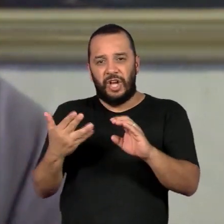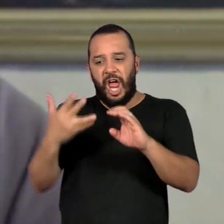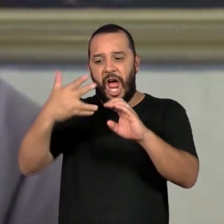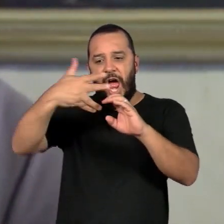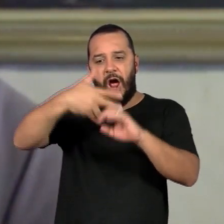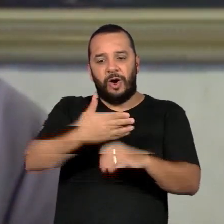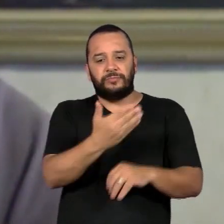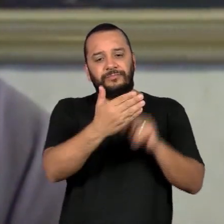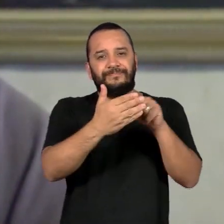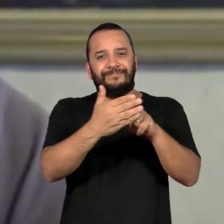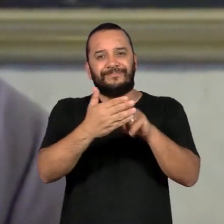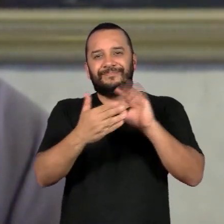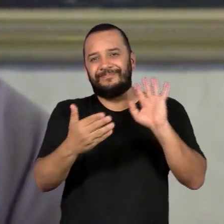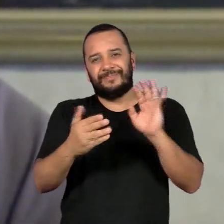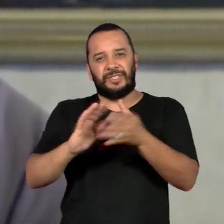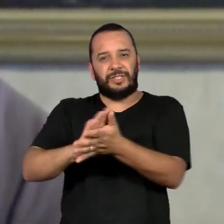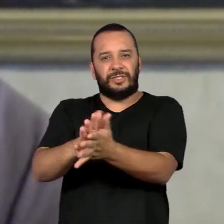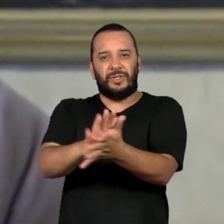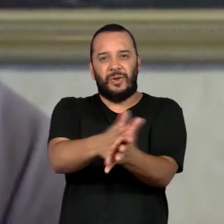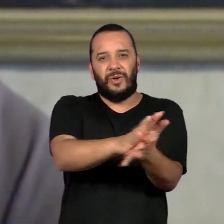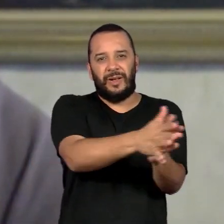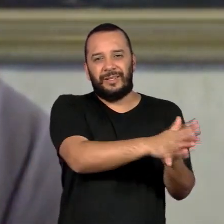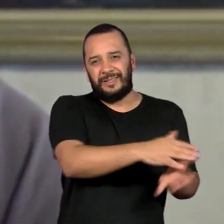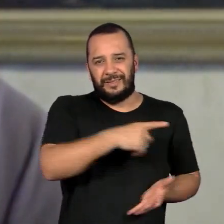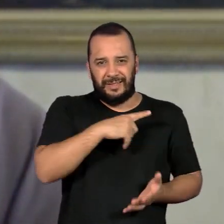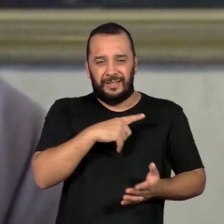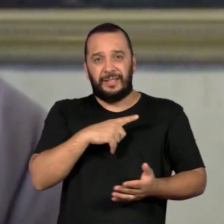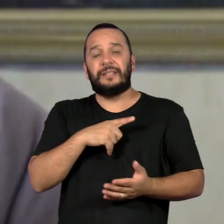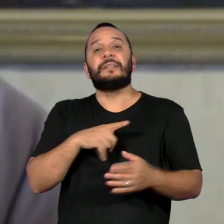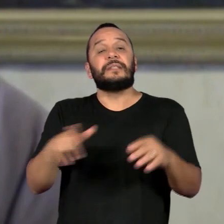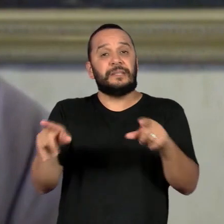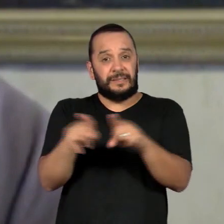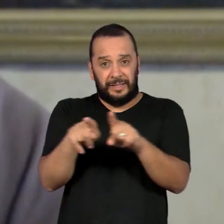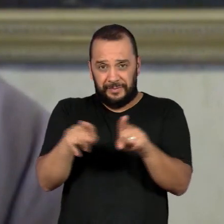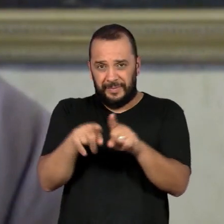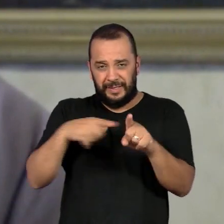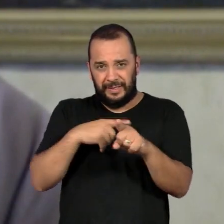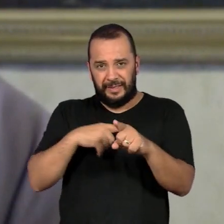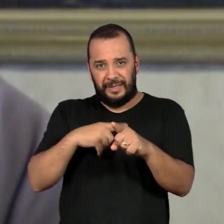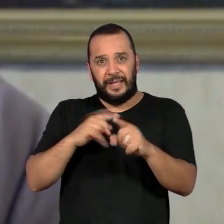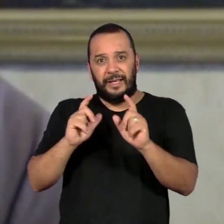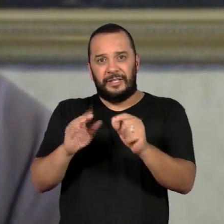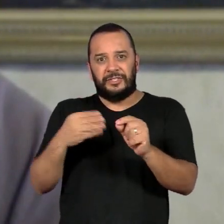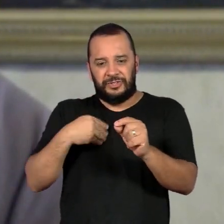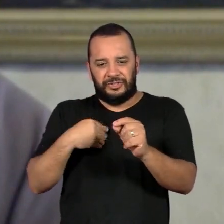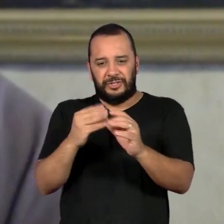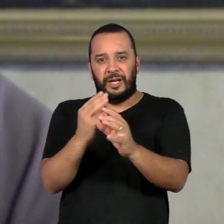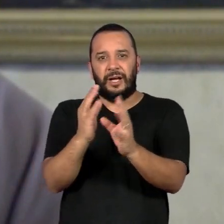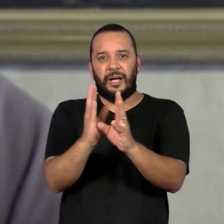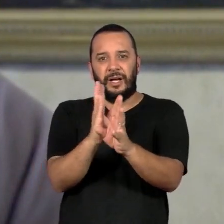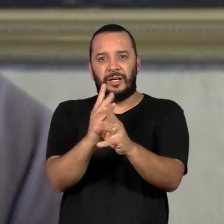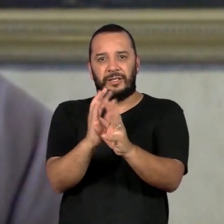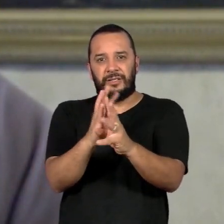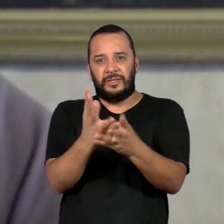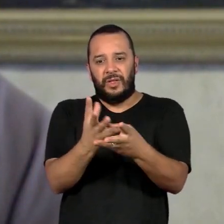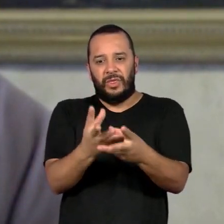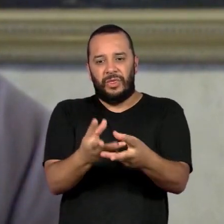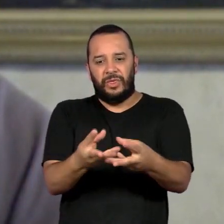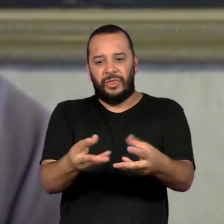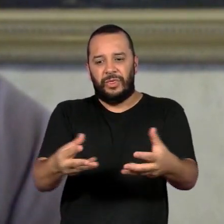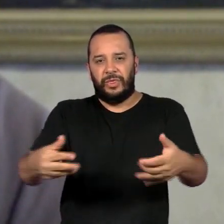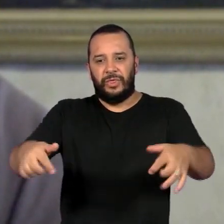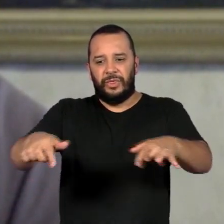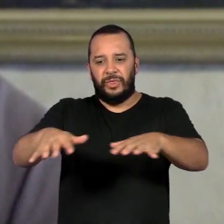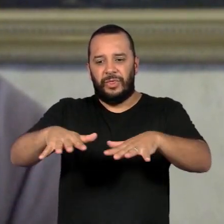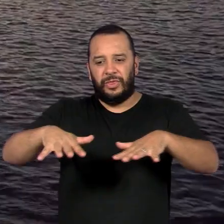e decantando no fundo do mar. Isso, o processo de decomposição desses restos de algas acaba tirando o oxigênio da água,